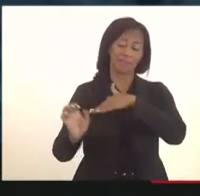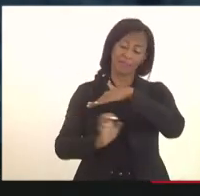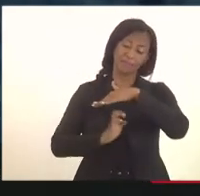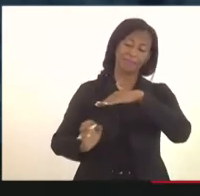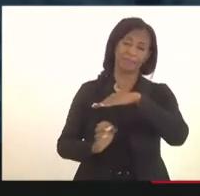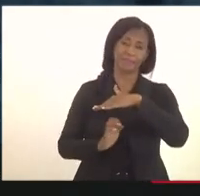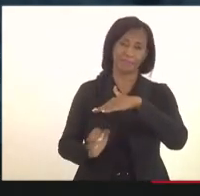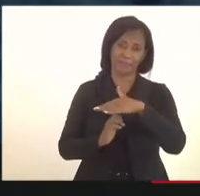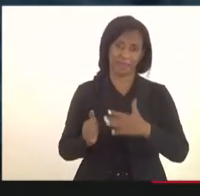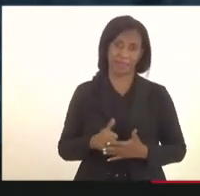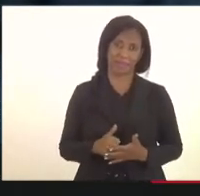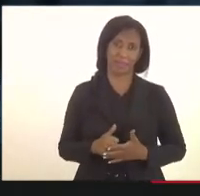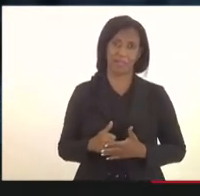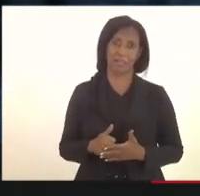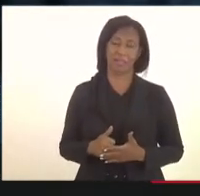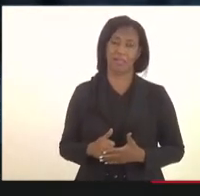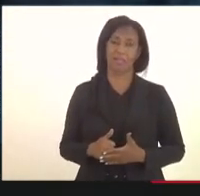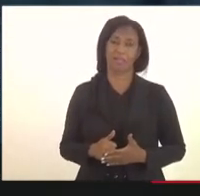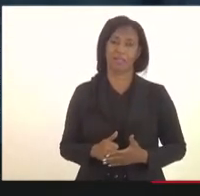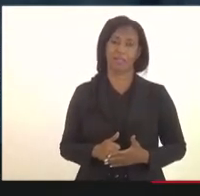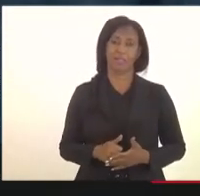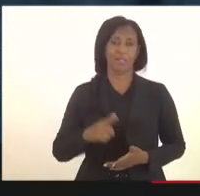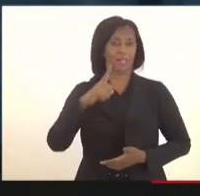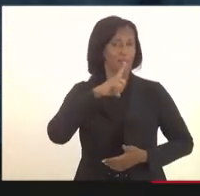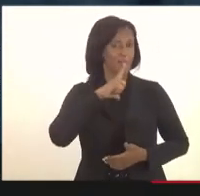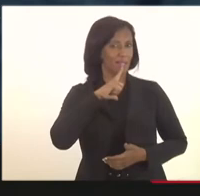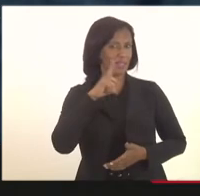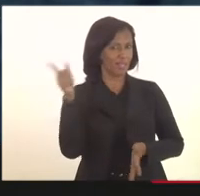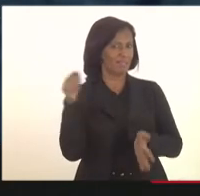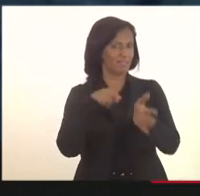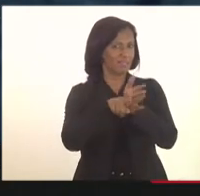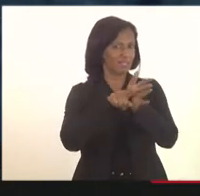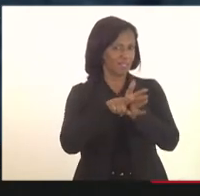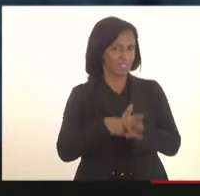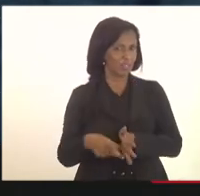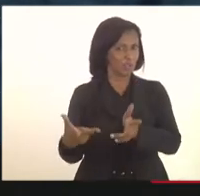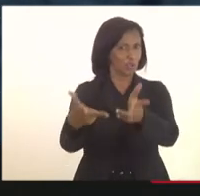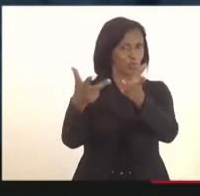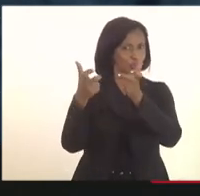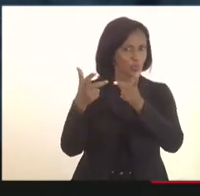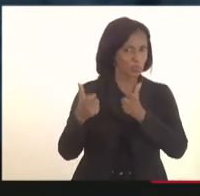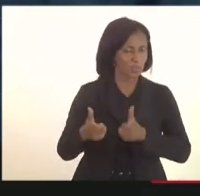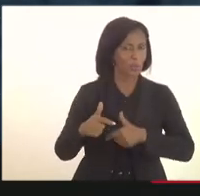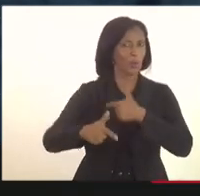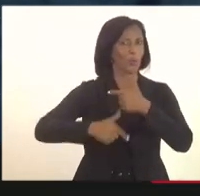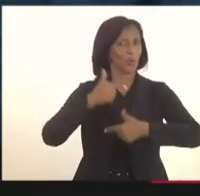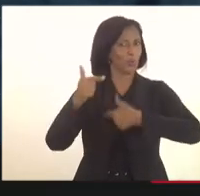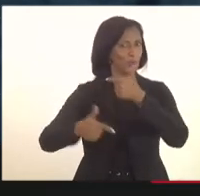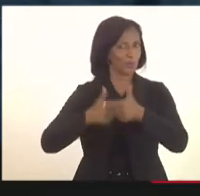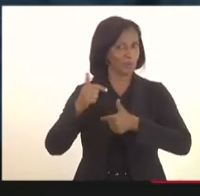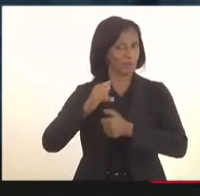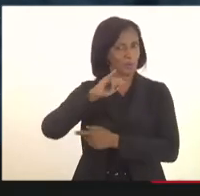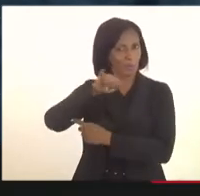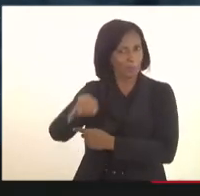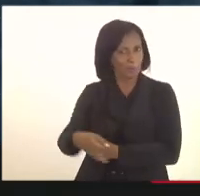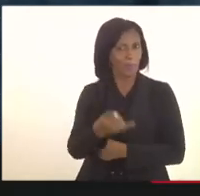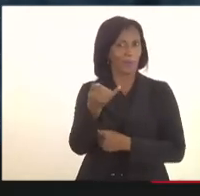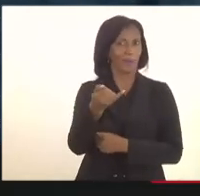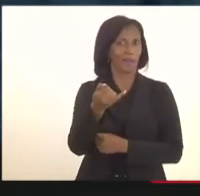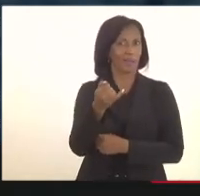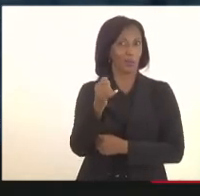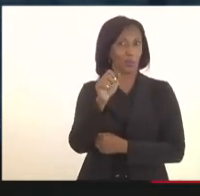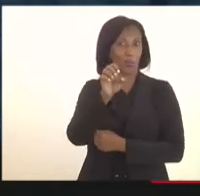concessionárias, no caso, elas têm nas suas pesquisas de exploração algum trabalho sobre o aproveitamento do